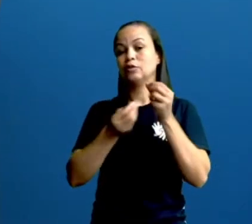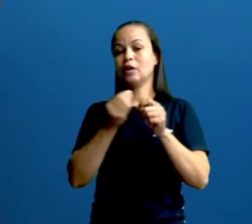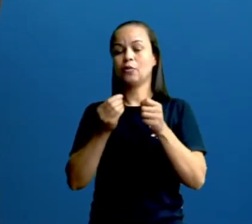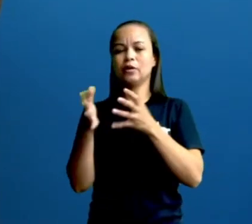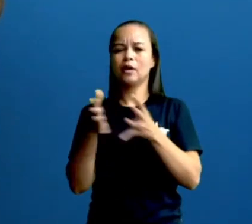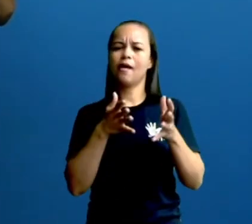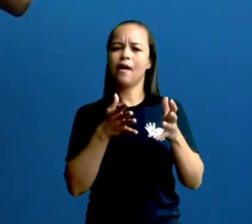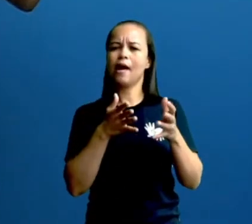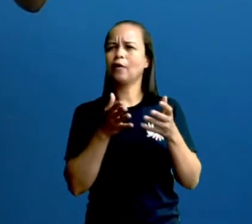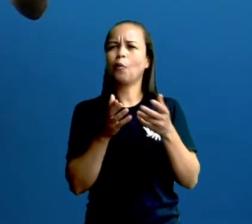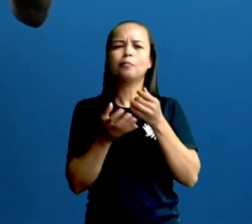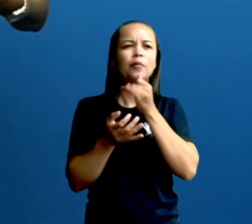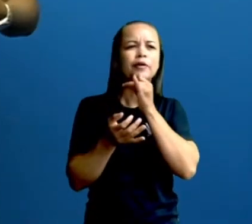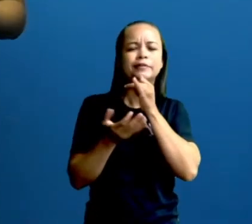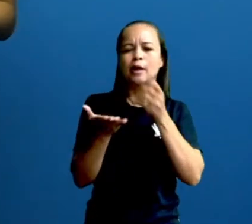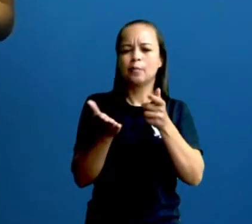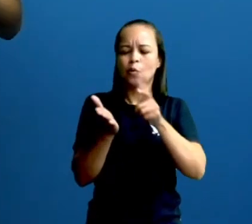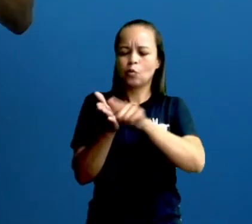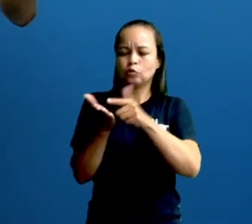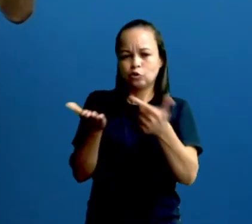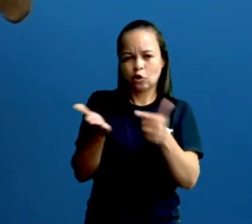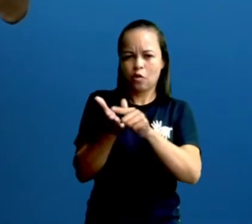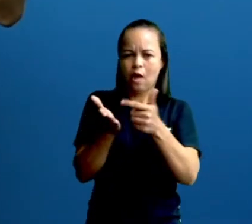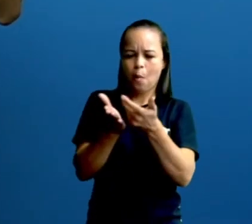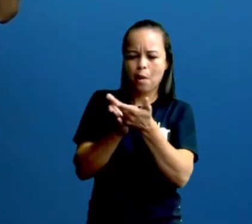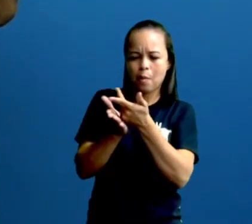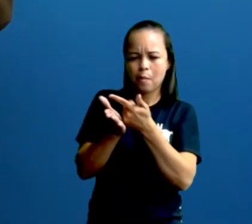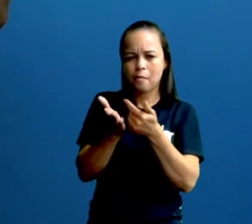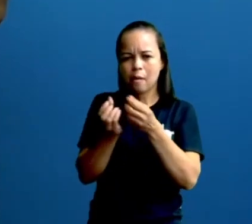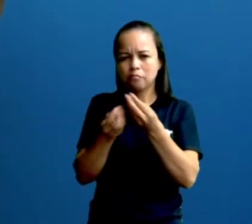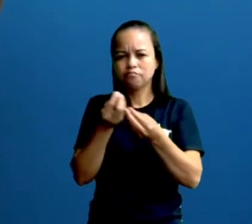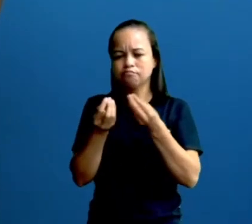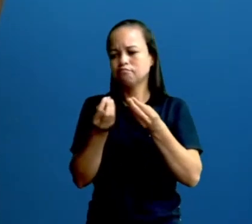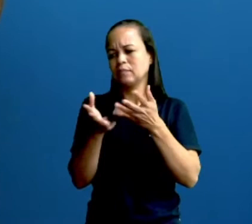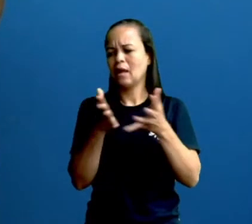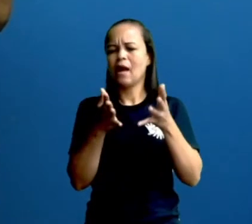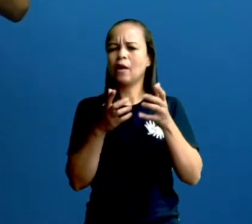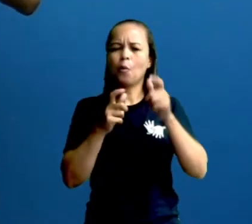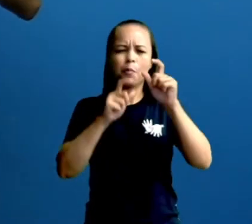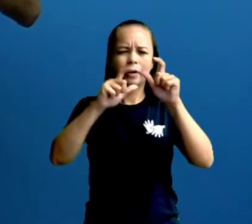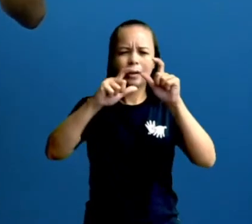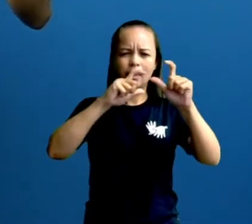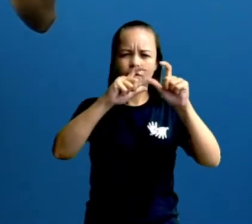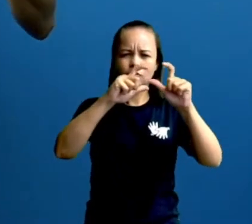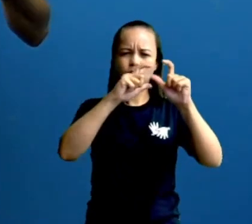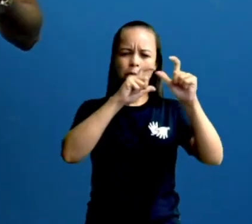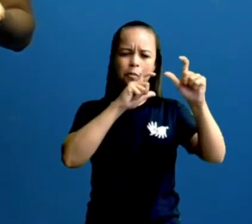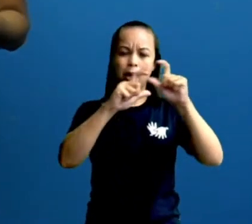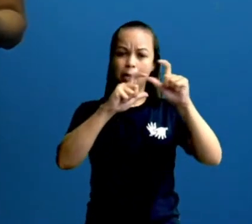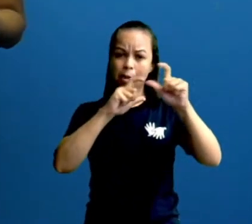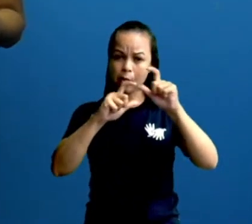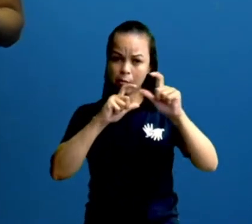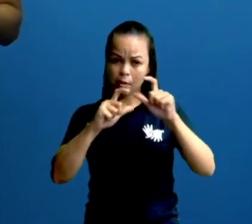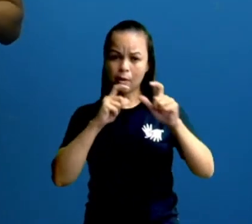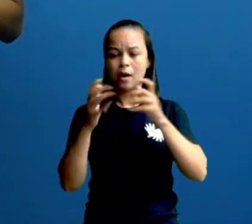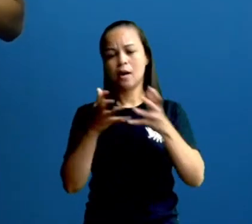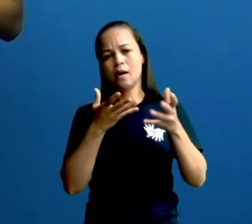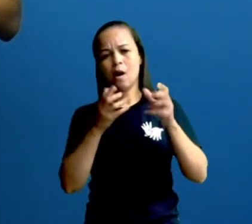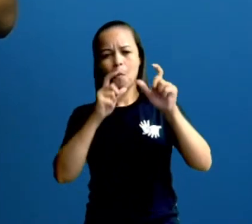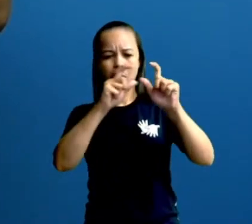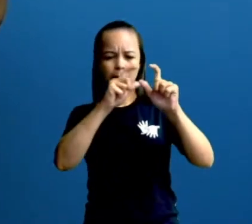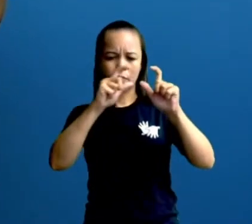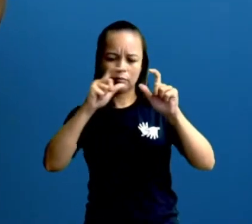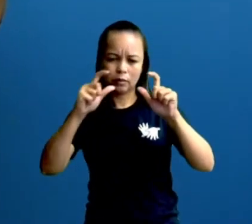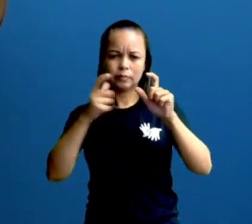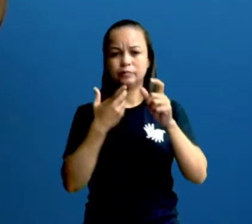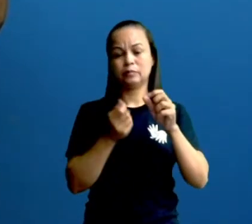de jornal. Então, se você der uma analisada, as tirinhas são pequenos quadrinhos. Por isso que a gente pode chamar de tirinha ou